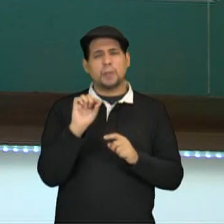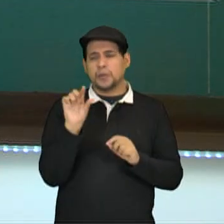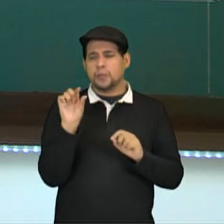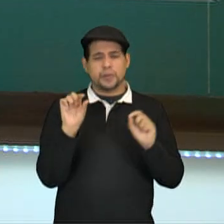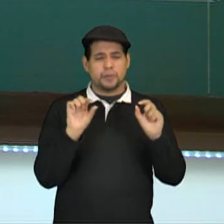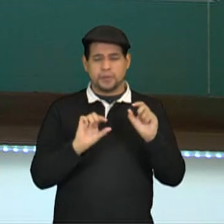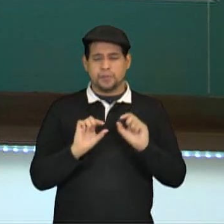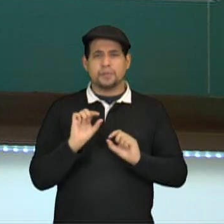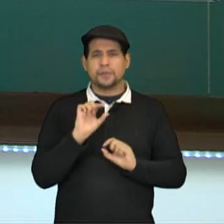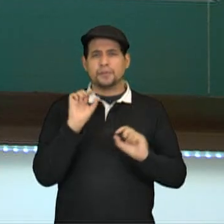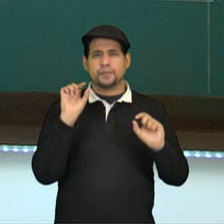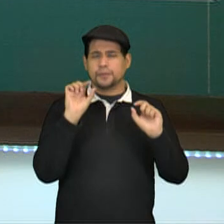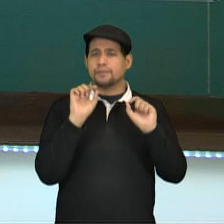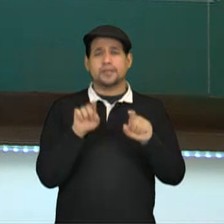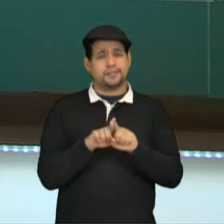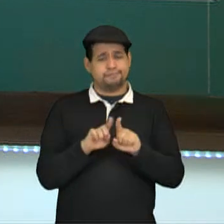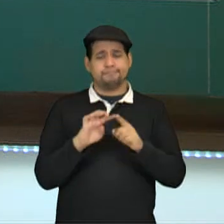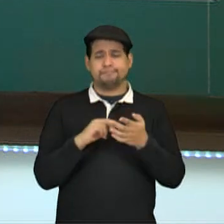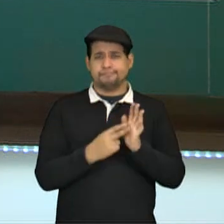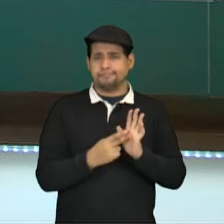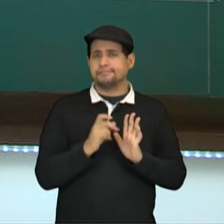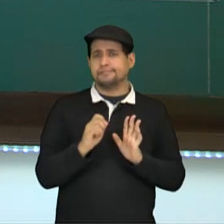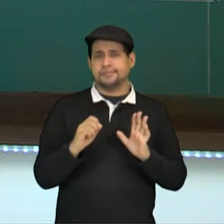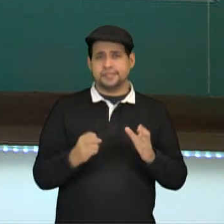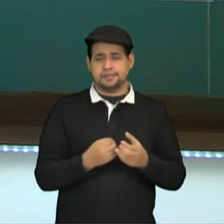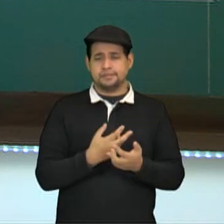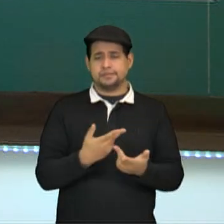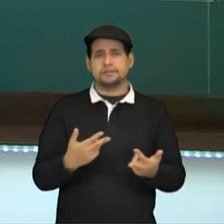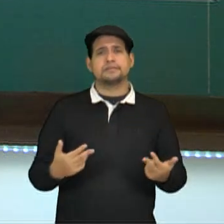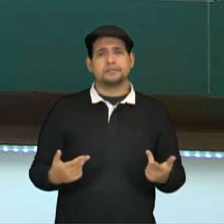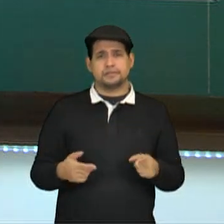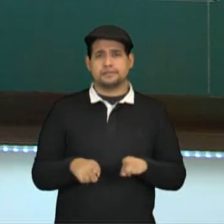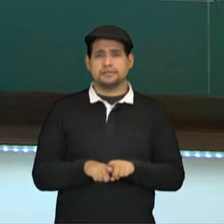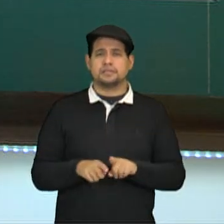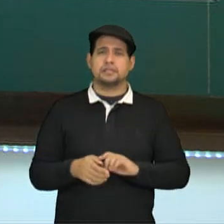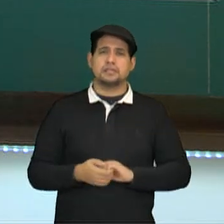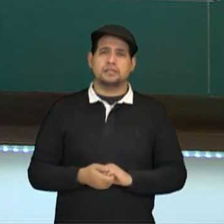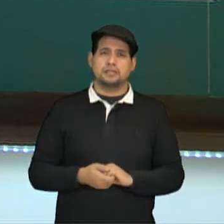fragmentar, cortar, com certeza esses pedaços vão dar origem ali a novos indivíduos.